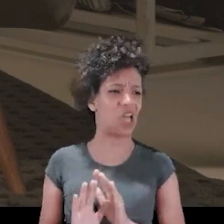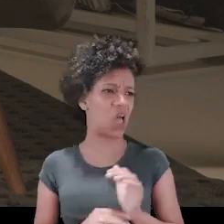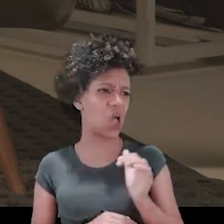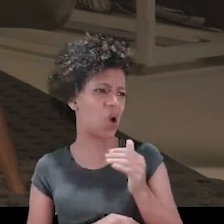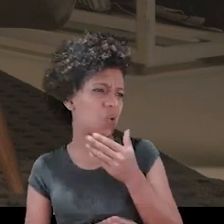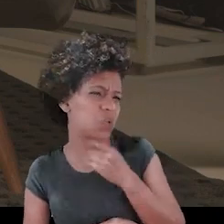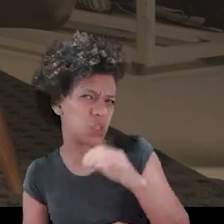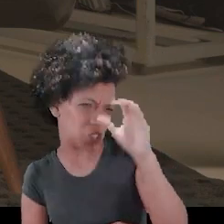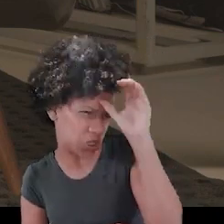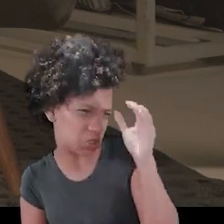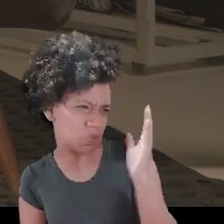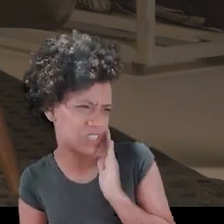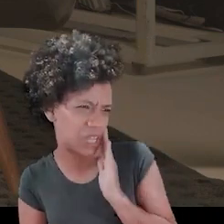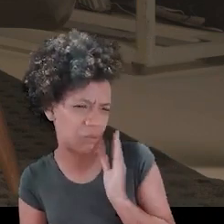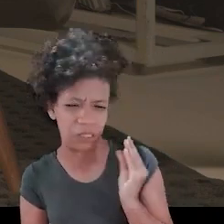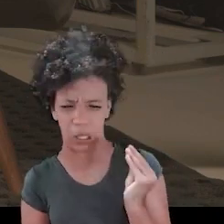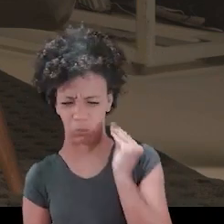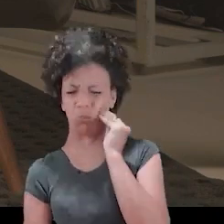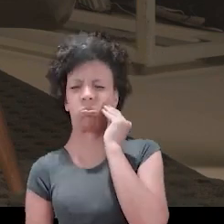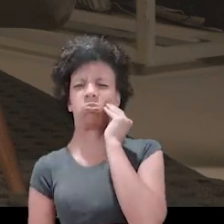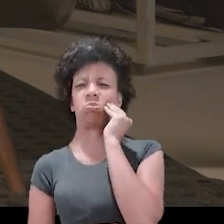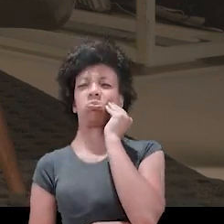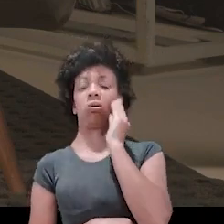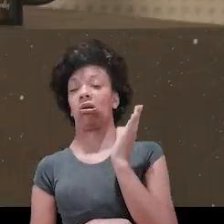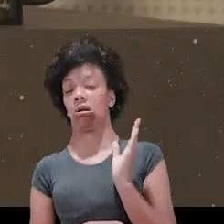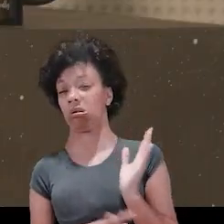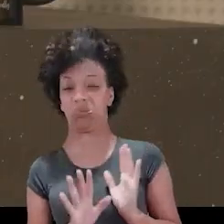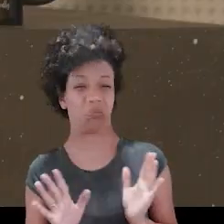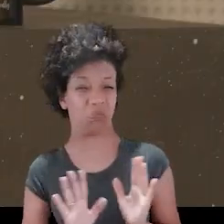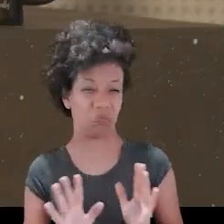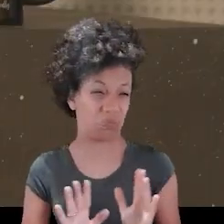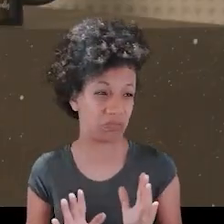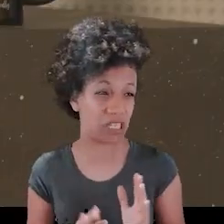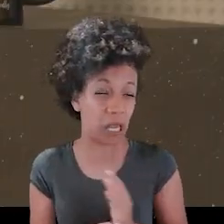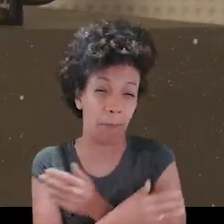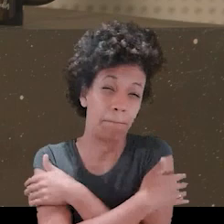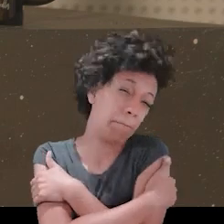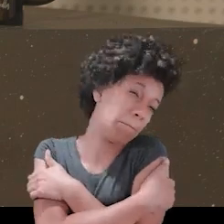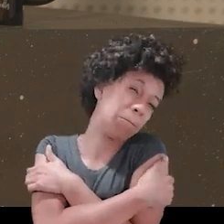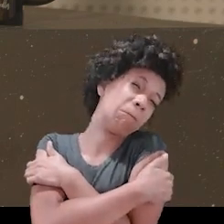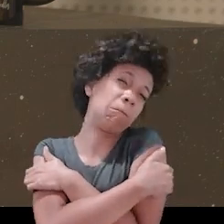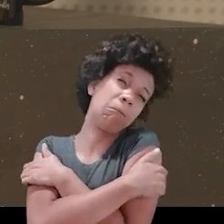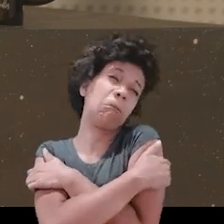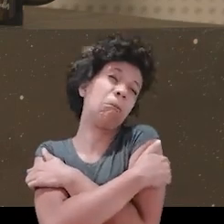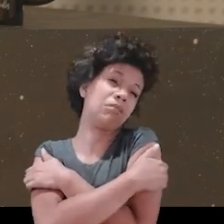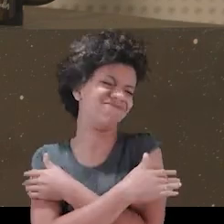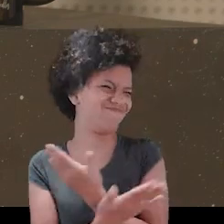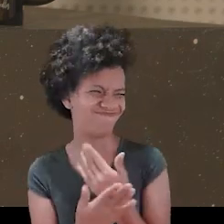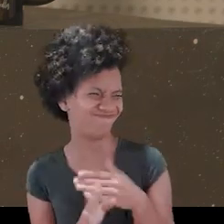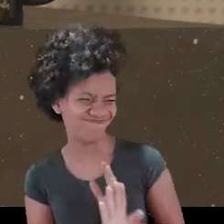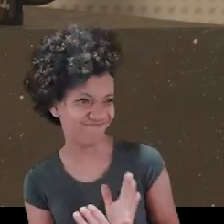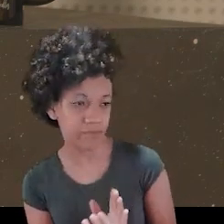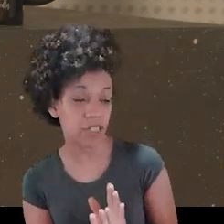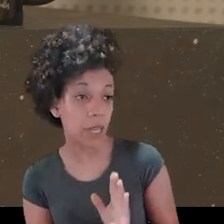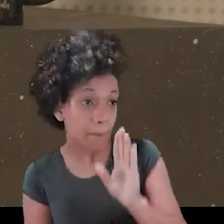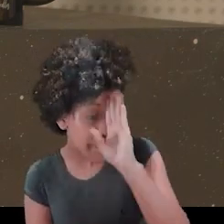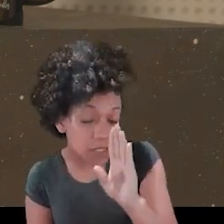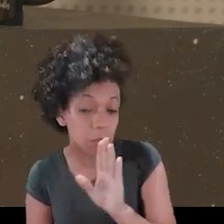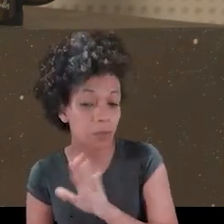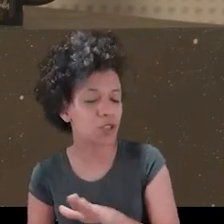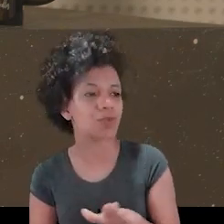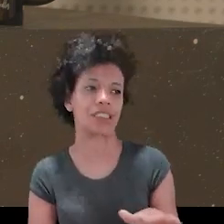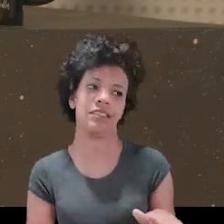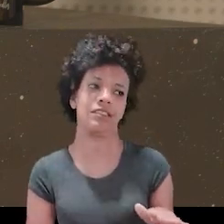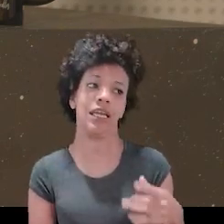confortável abraçando aquele seu tio que puxar Daquele Beijo Molhado molhado Daquele abraço a mais entendeu E